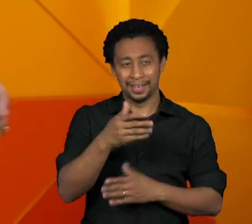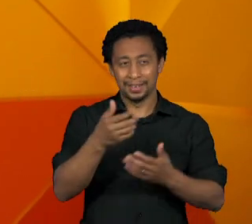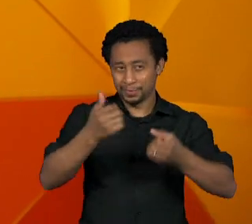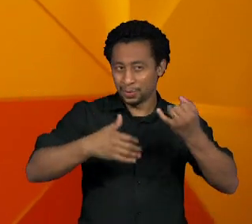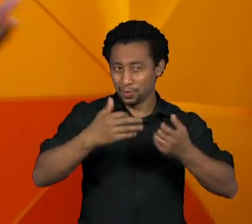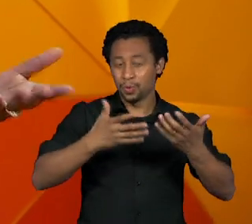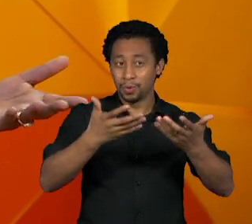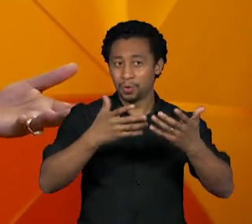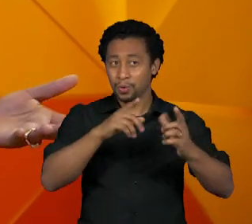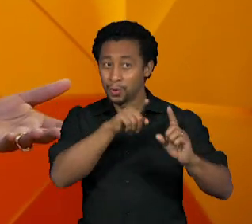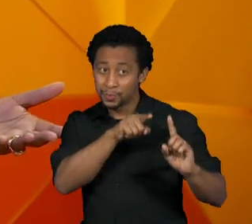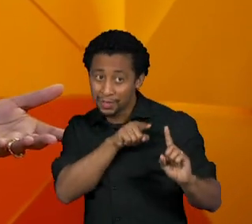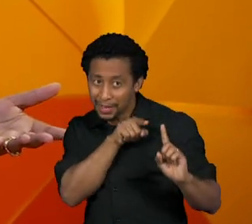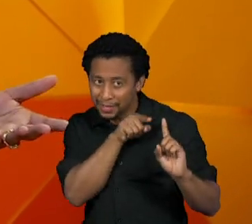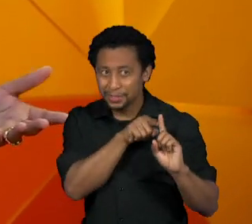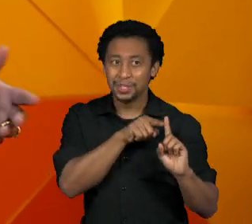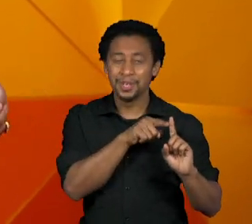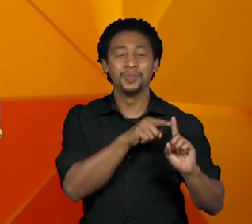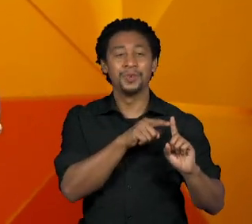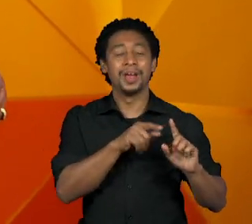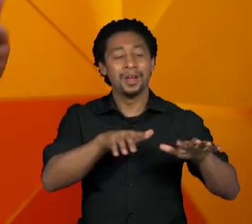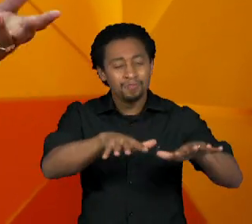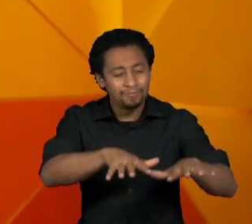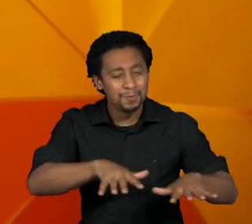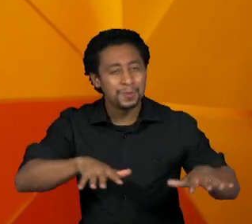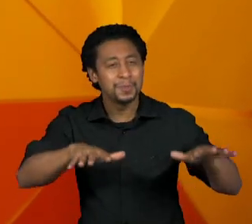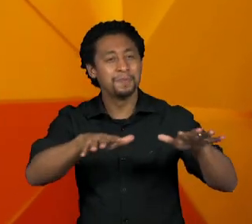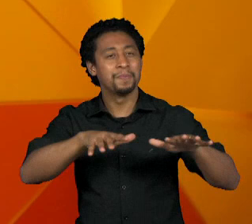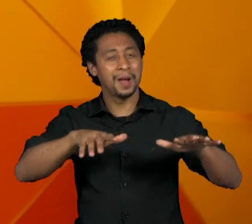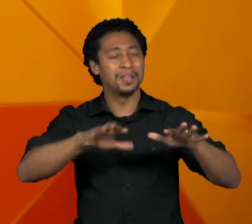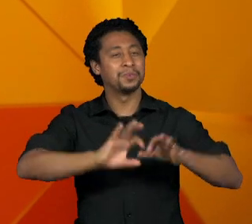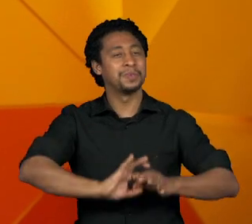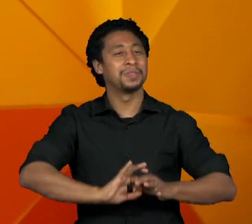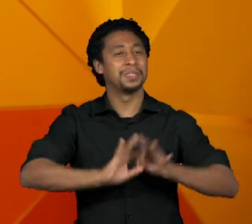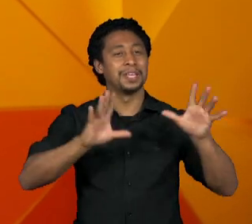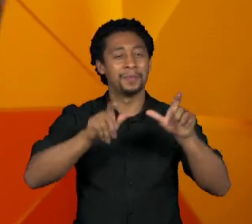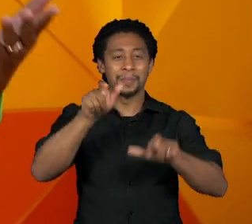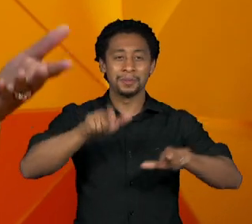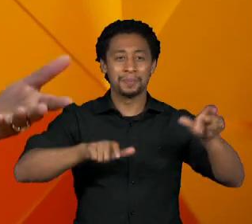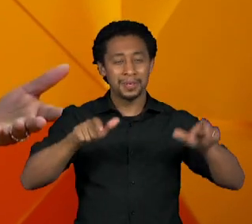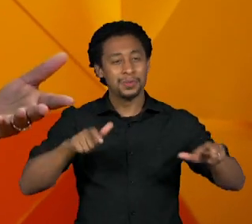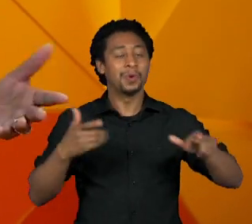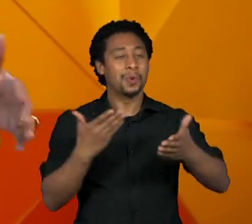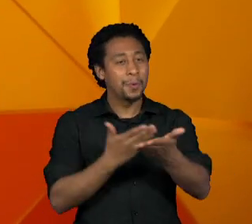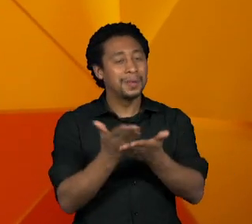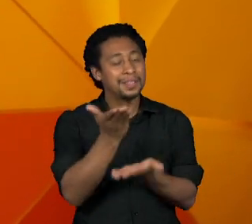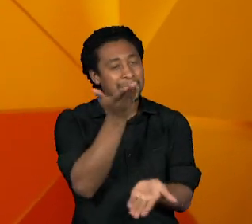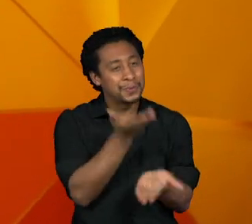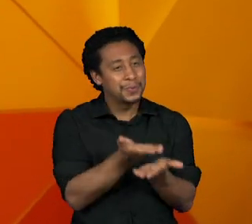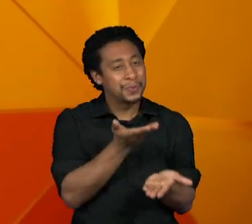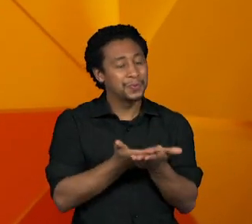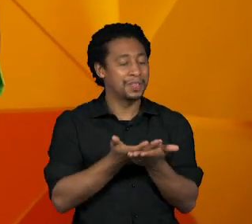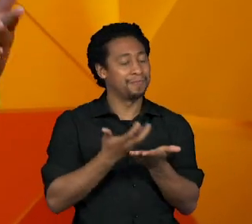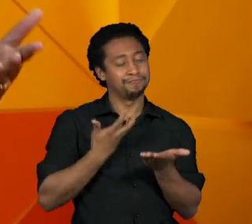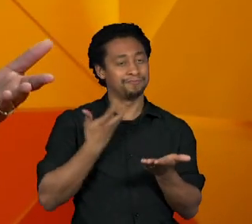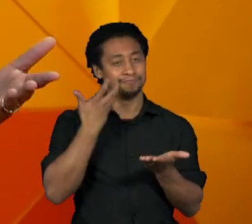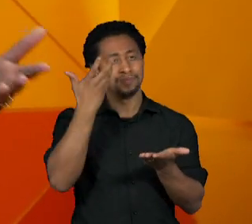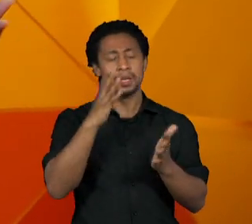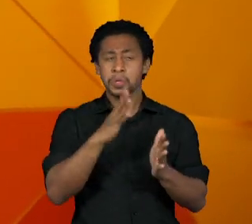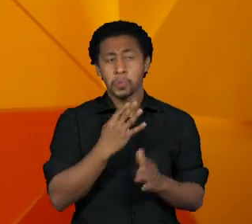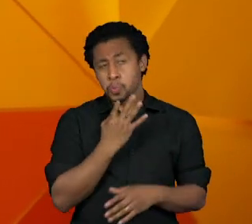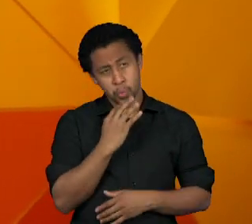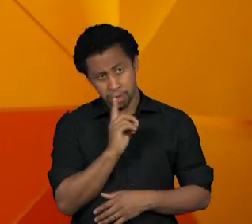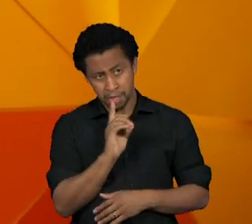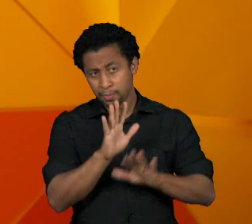espaço para as pessoas negras dentro da música clássica. Sim. E o fato de eu não conhecer não significa que não existem. Como que é essa presença